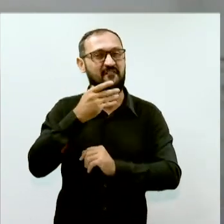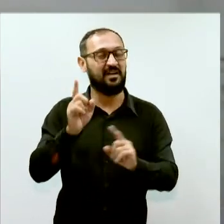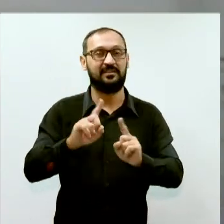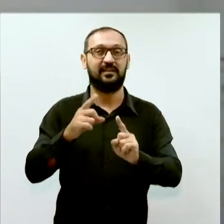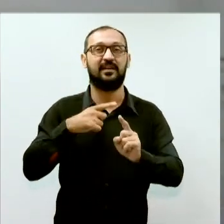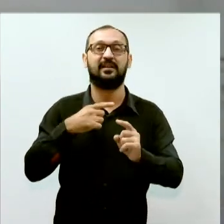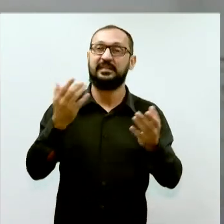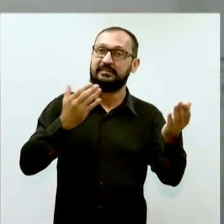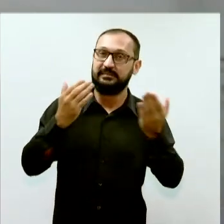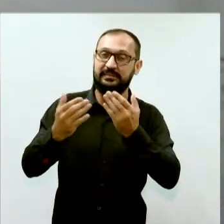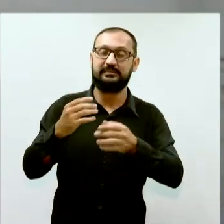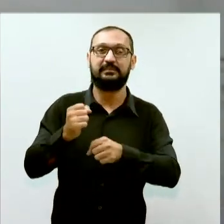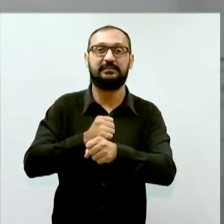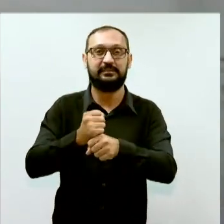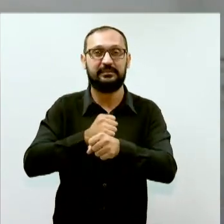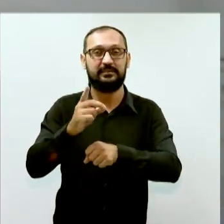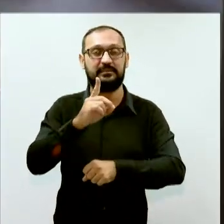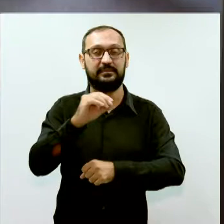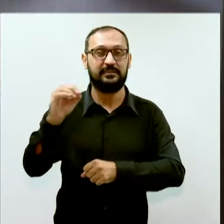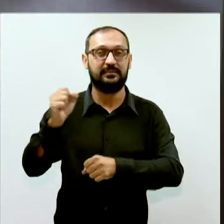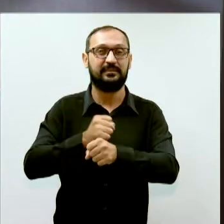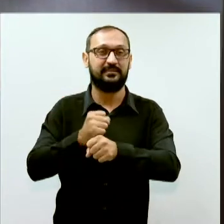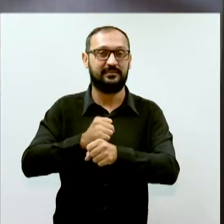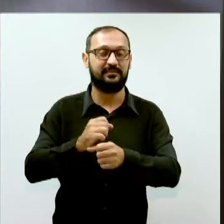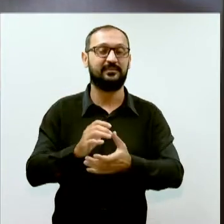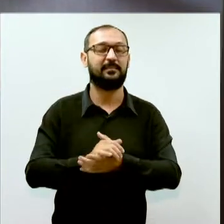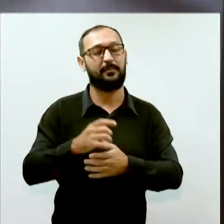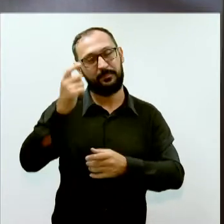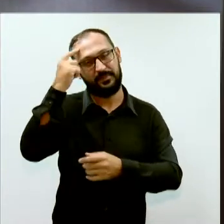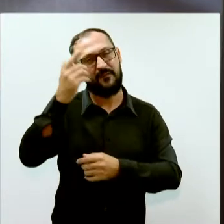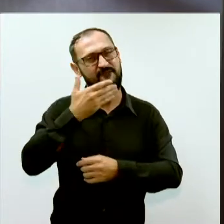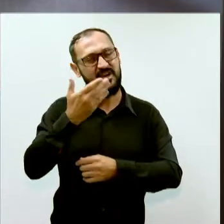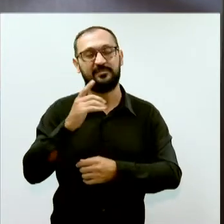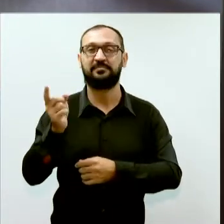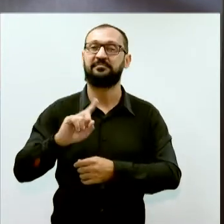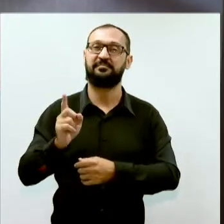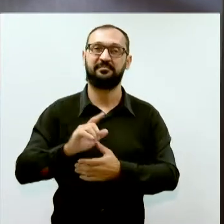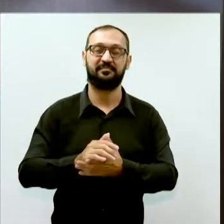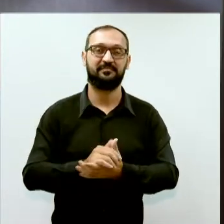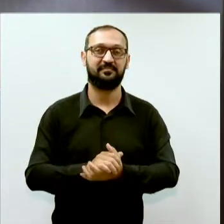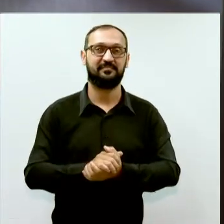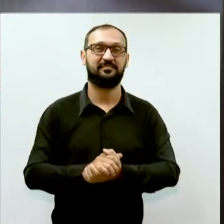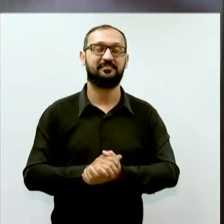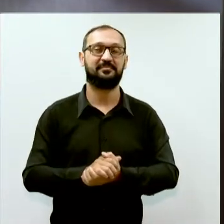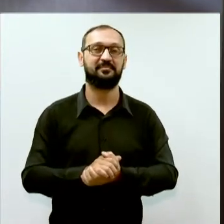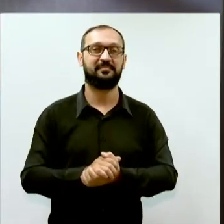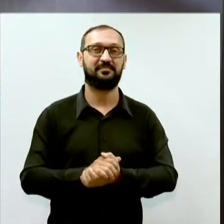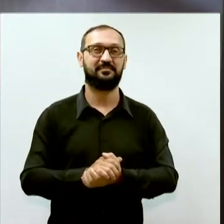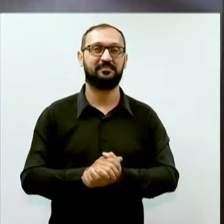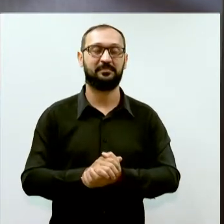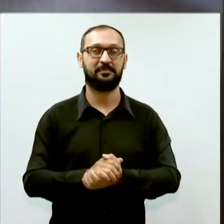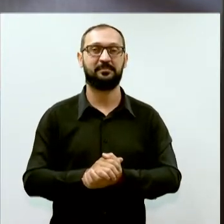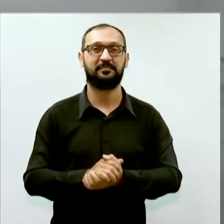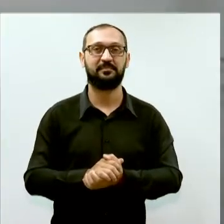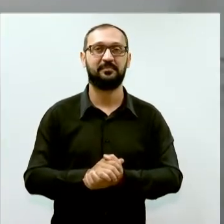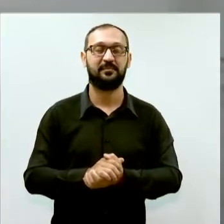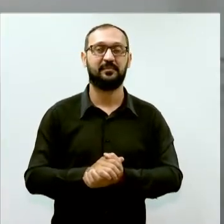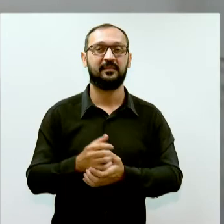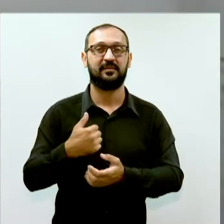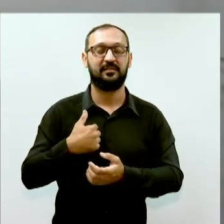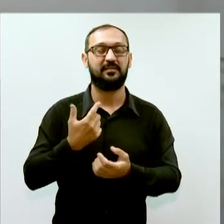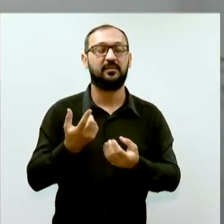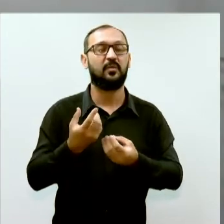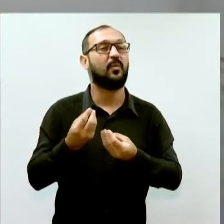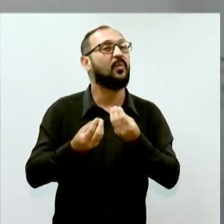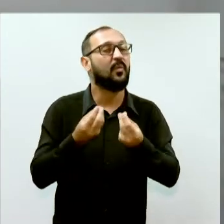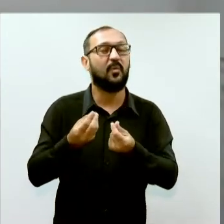a psicanálise com mais de 100 anos. Às vezes parece fácil, né? Mas não é. E aí eu